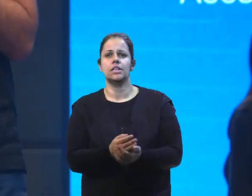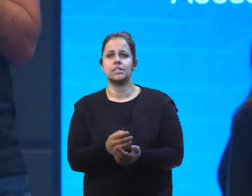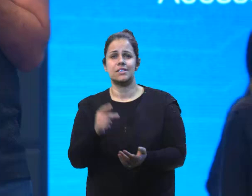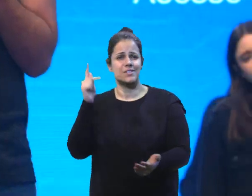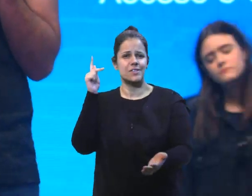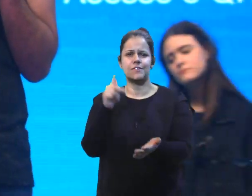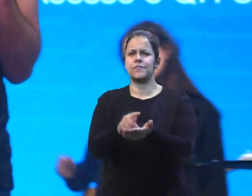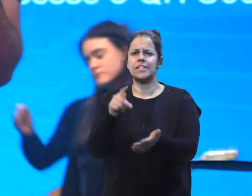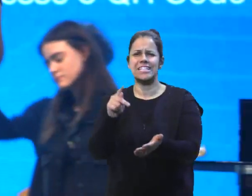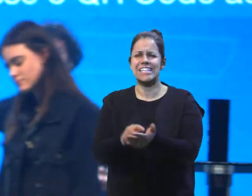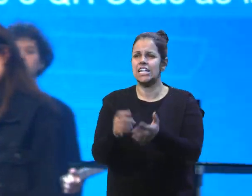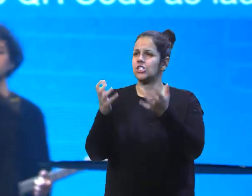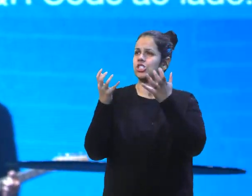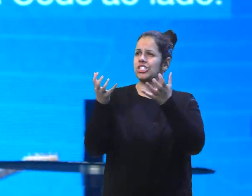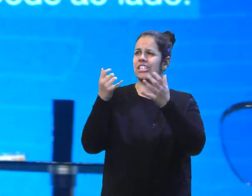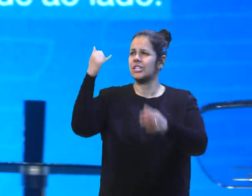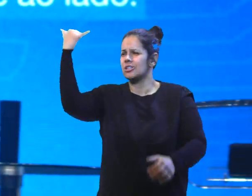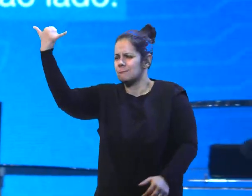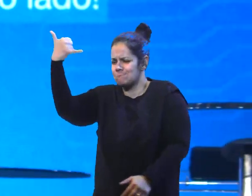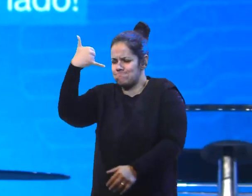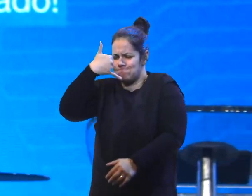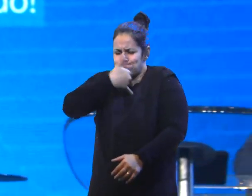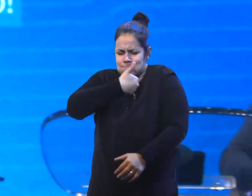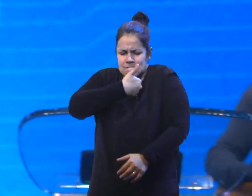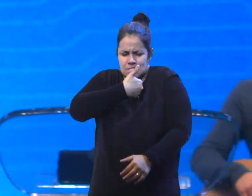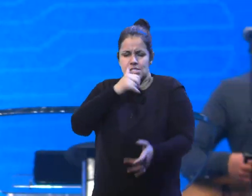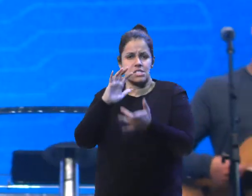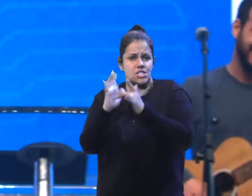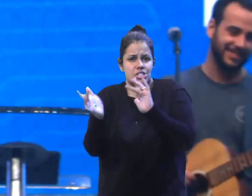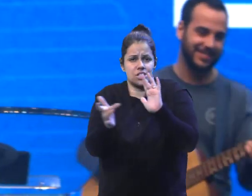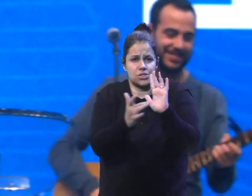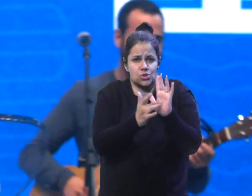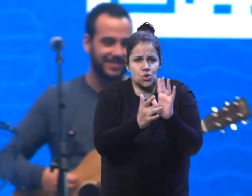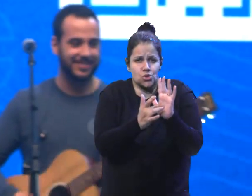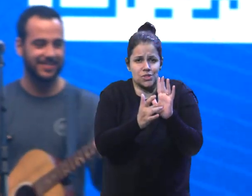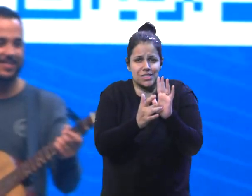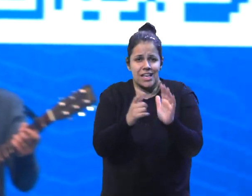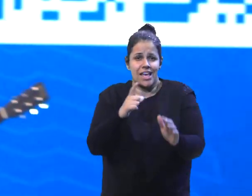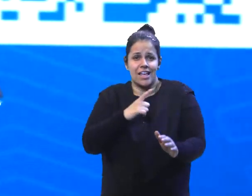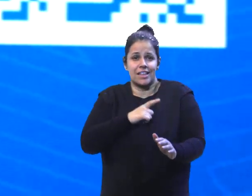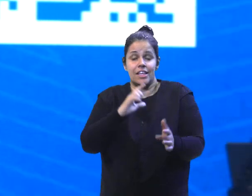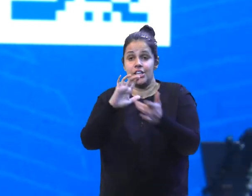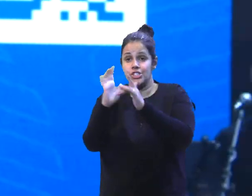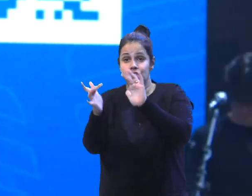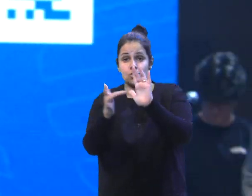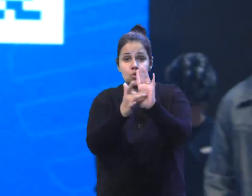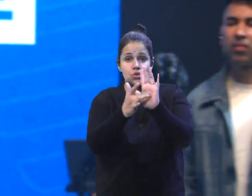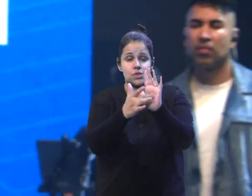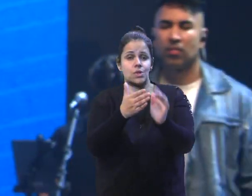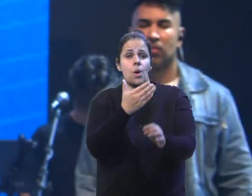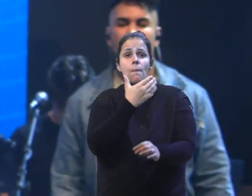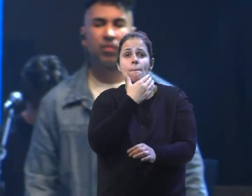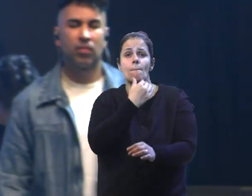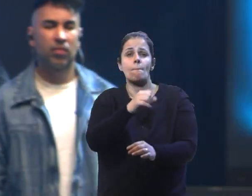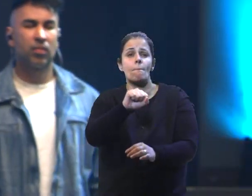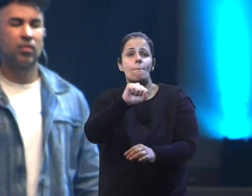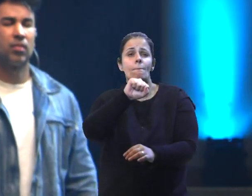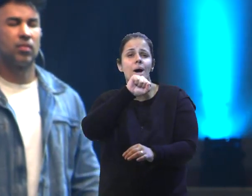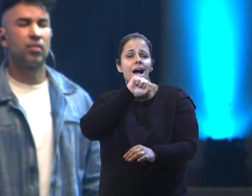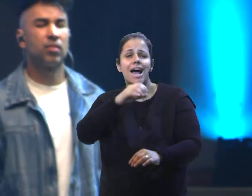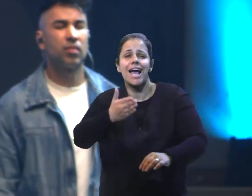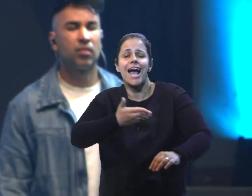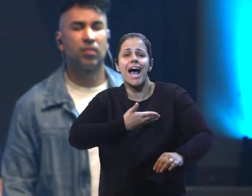realmente ouvir a voz de Jesus próximo, ter Ele como um pai, um amigo, um melhor amigo, estar perto